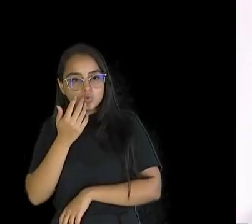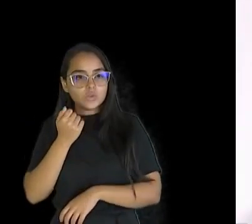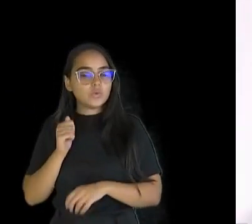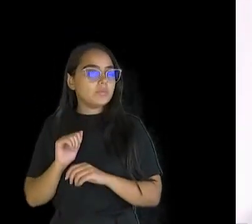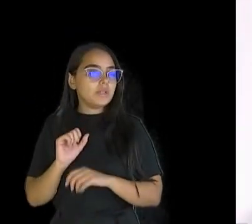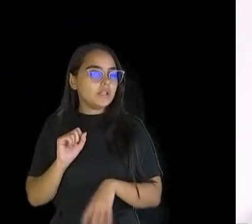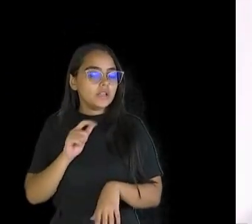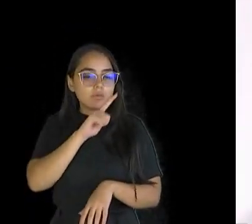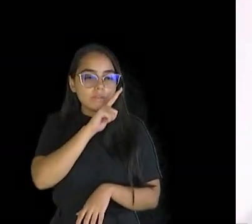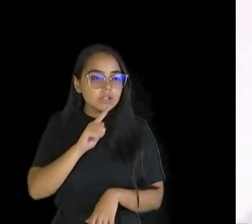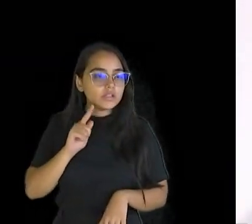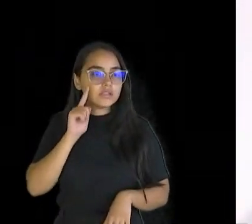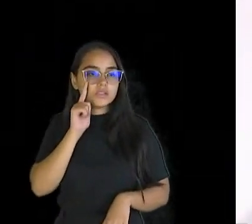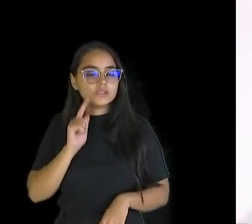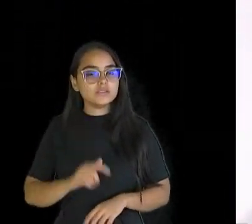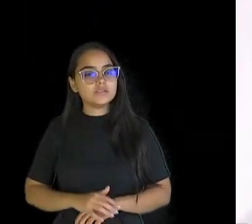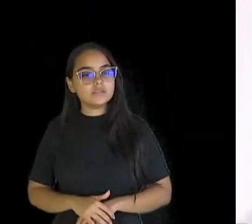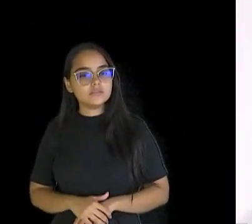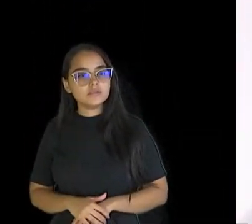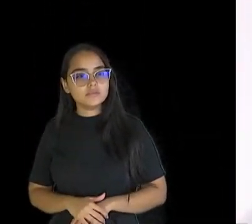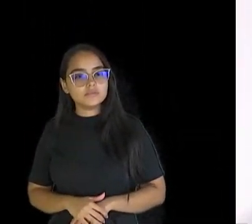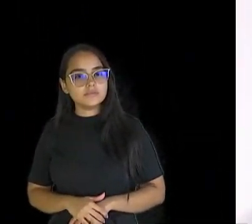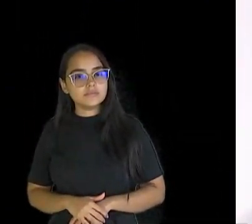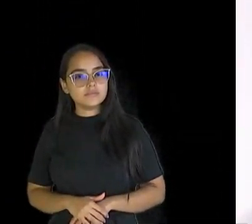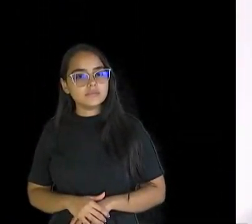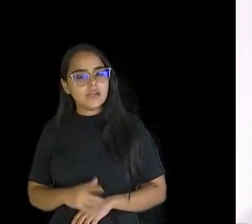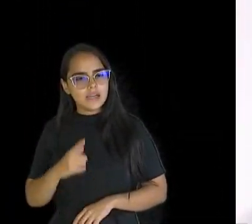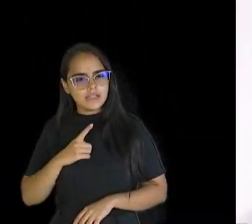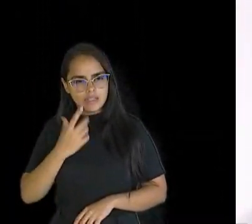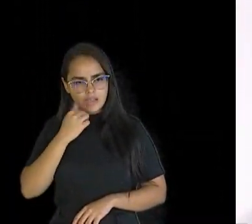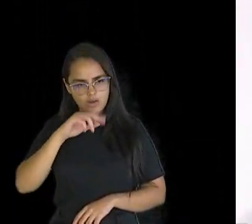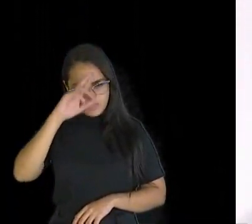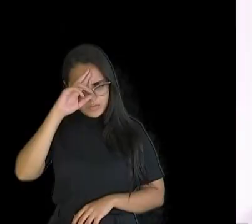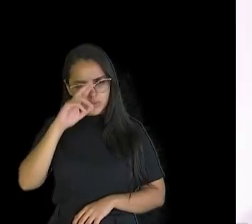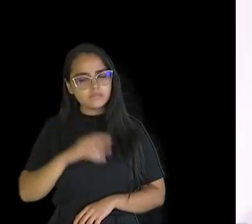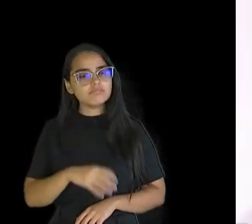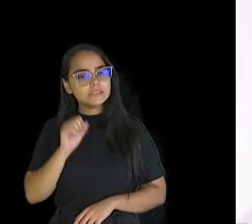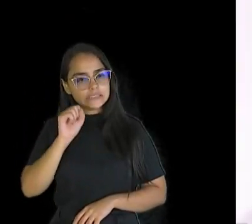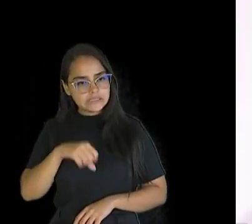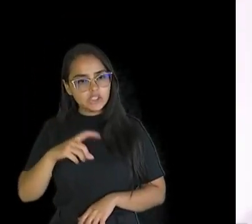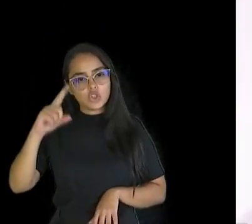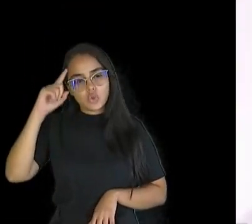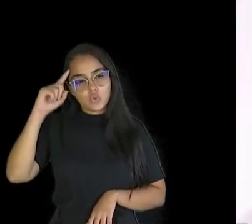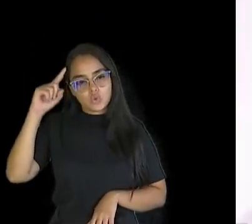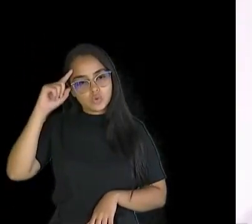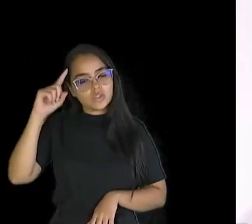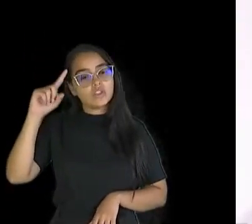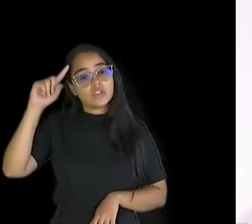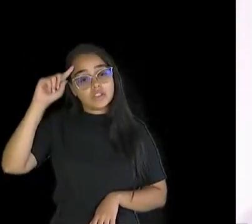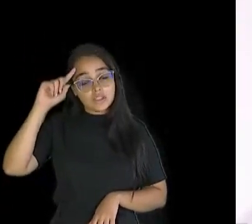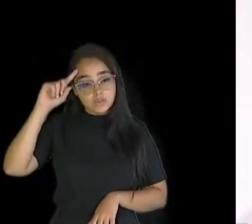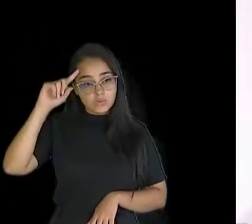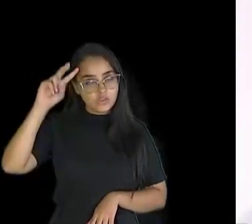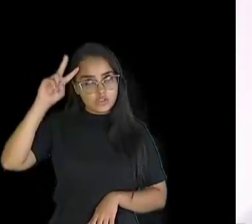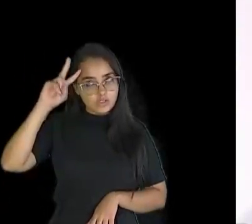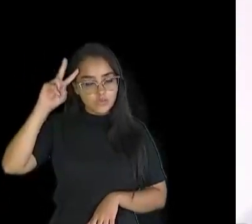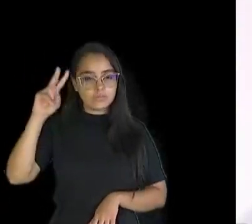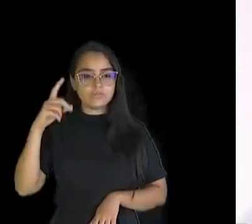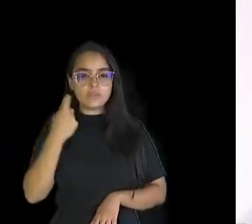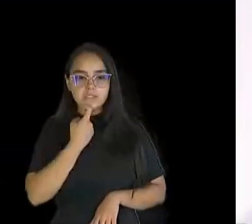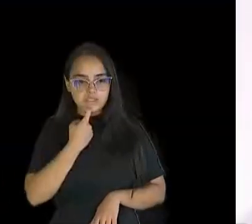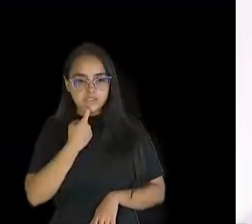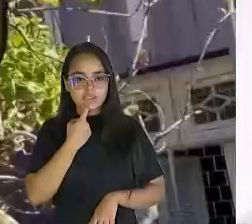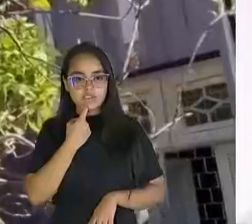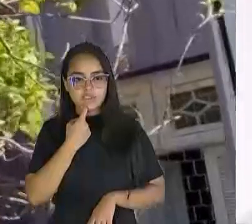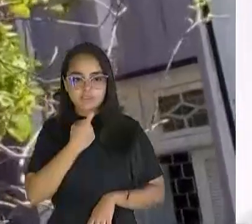Um lanche. Muito bem. Aí quer dizer que tem almoço, né? Tem almoço. Todo dia? Todo dia. Segunda a sexta. Aí no final de semana... Sim, segunda a sexta,